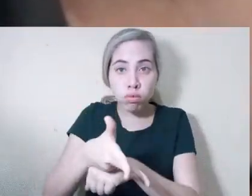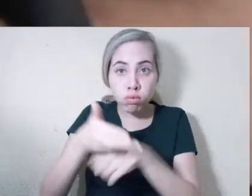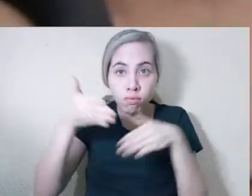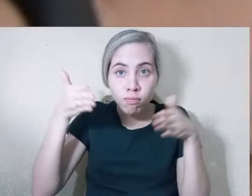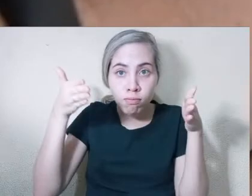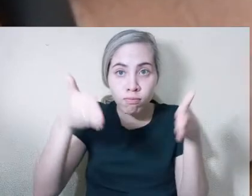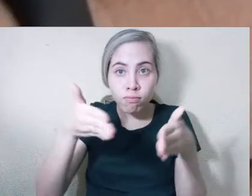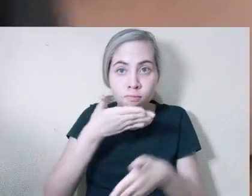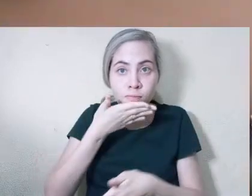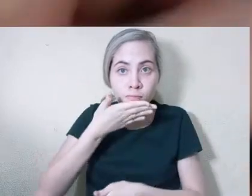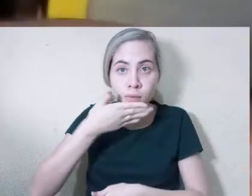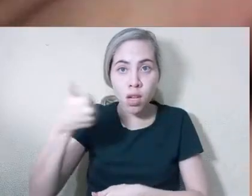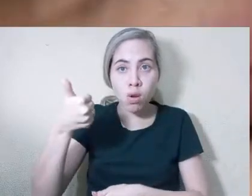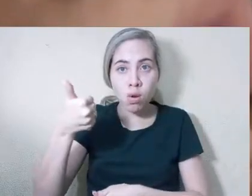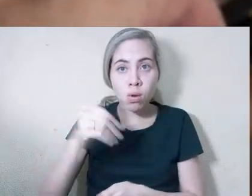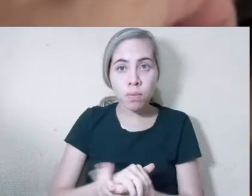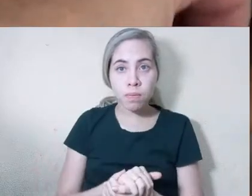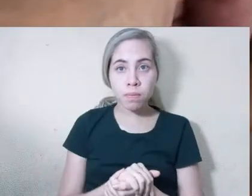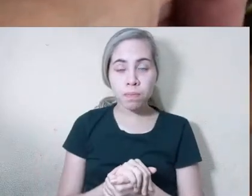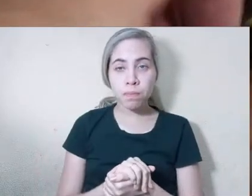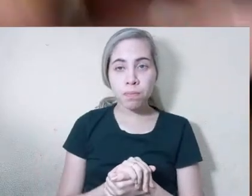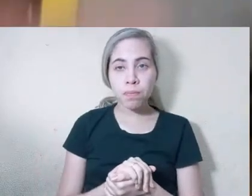eu consegui um foco melhor.